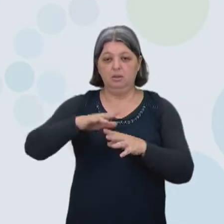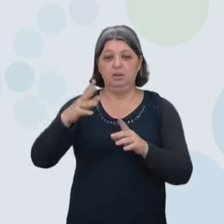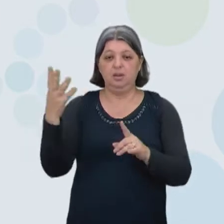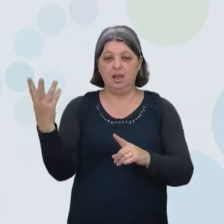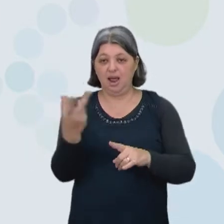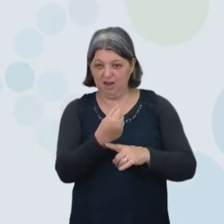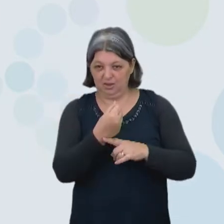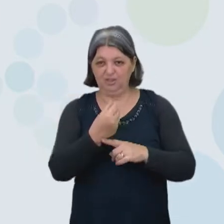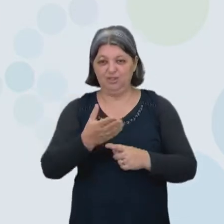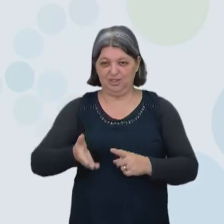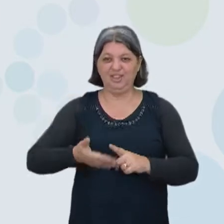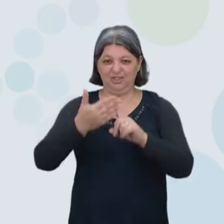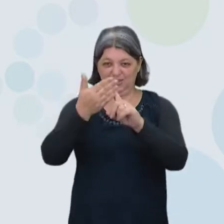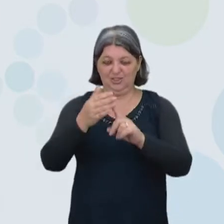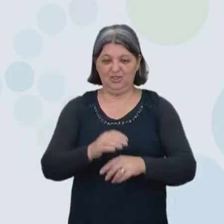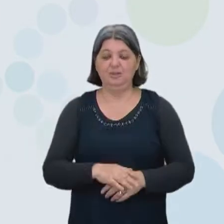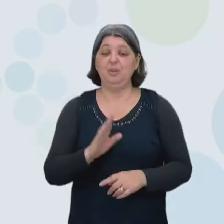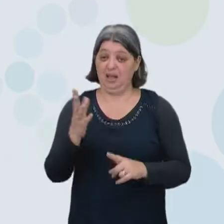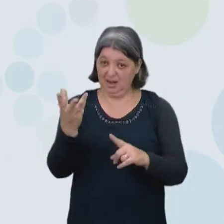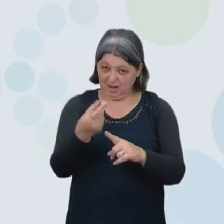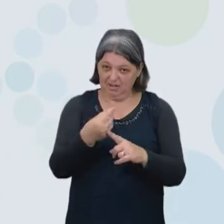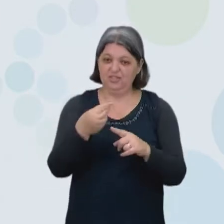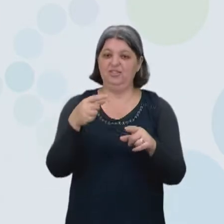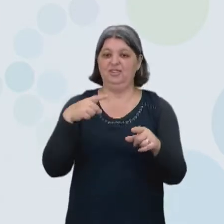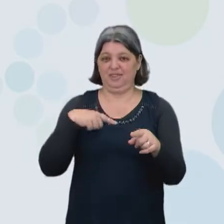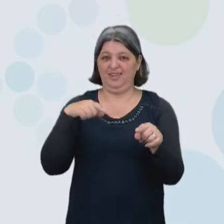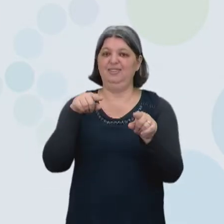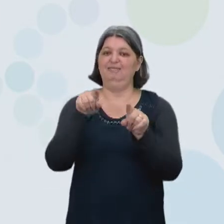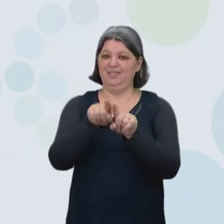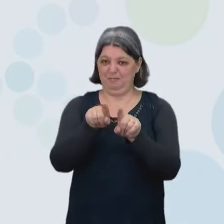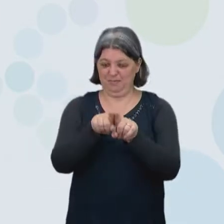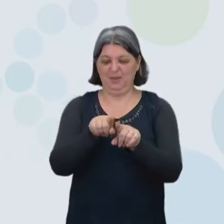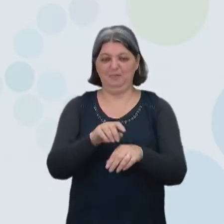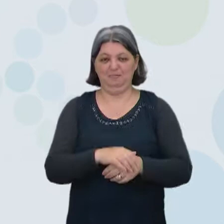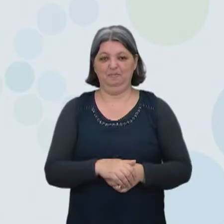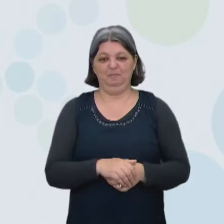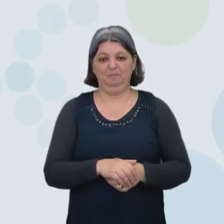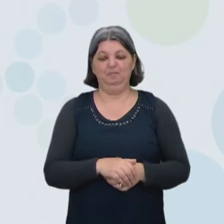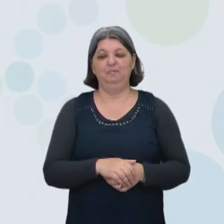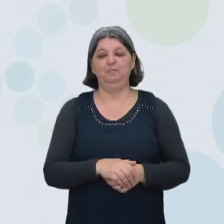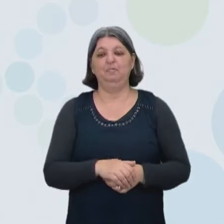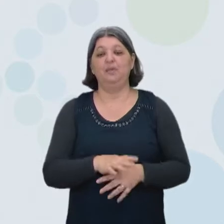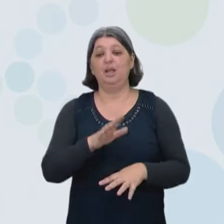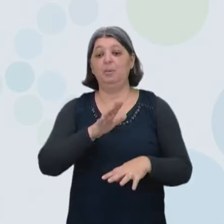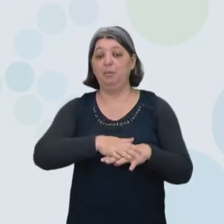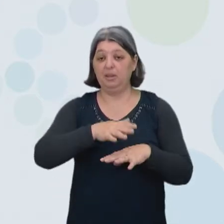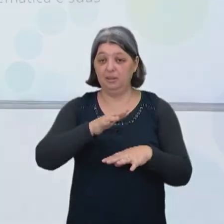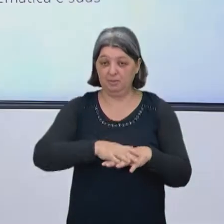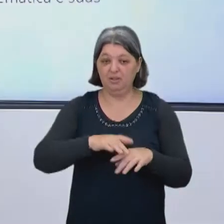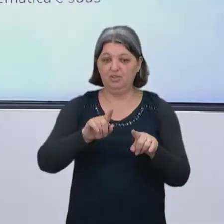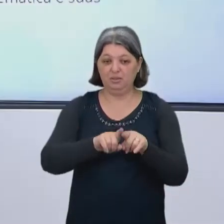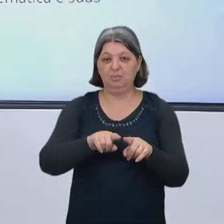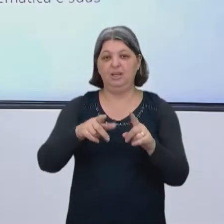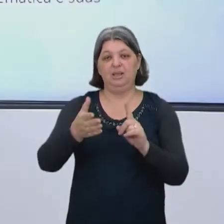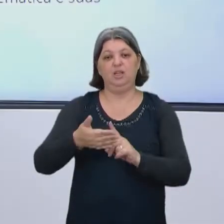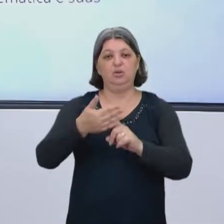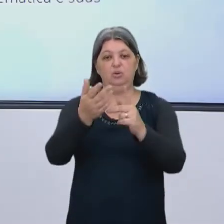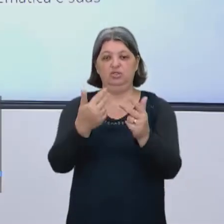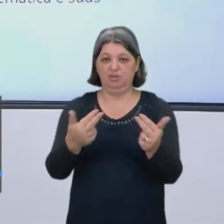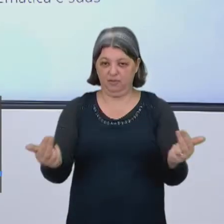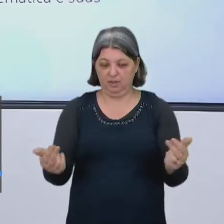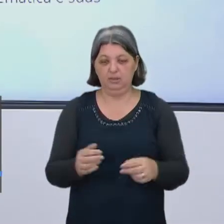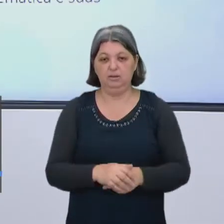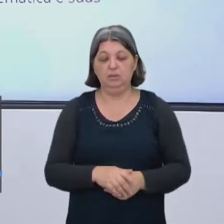esqueço de falar arte, mas a arte entra aí também. E matemática e suas tecnologias. Então essa é